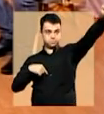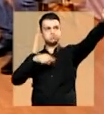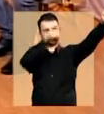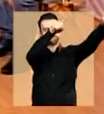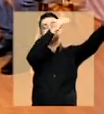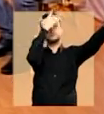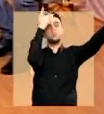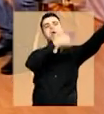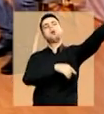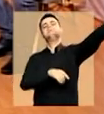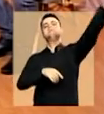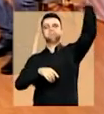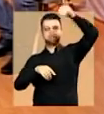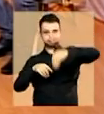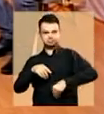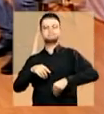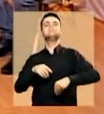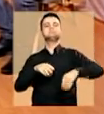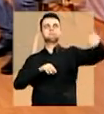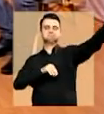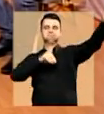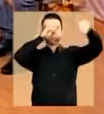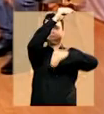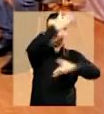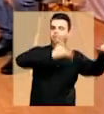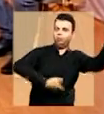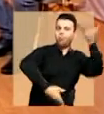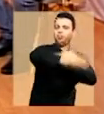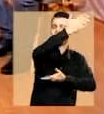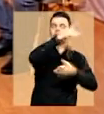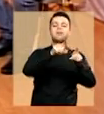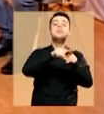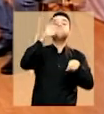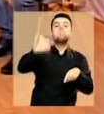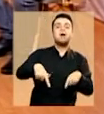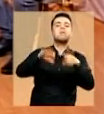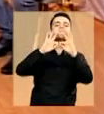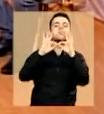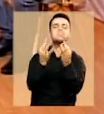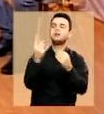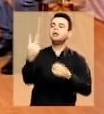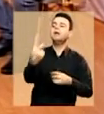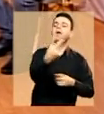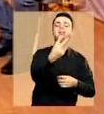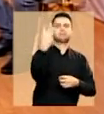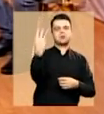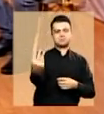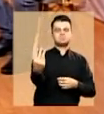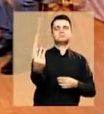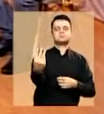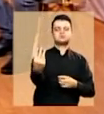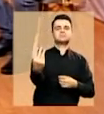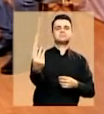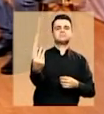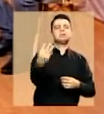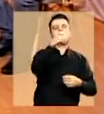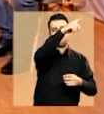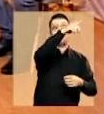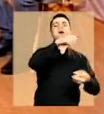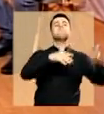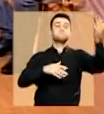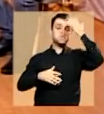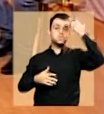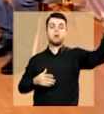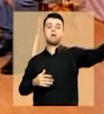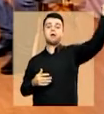como umas 3 famílias que você vai indicar, porque a gente acha importante a troca de famílias durante o